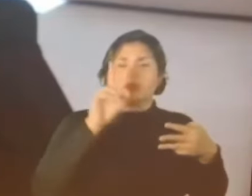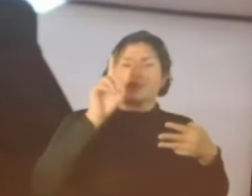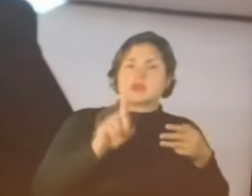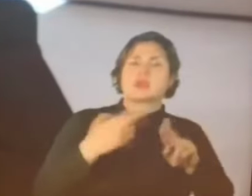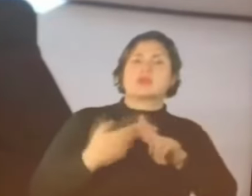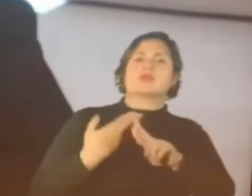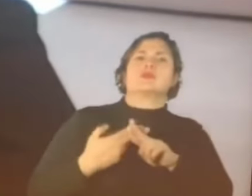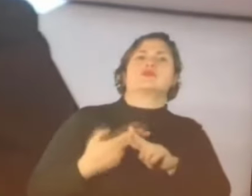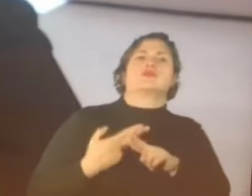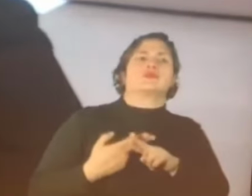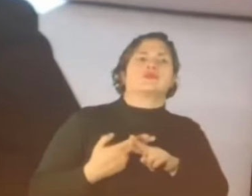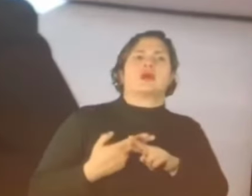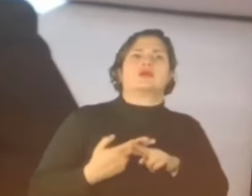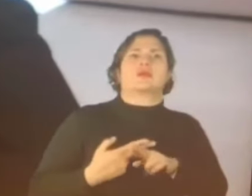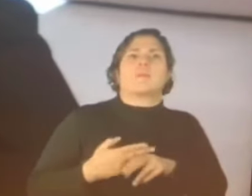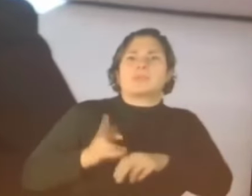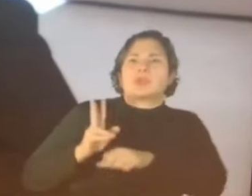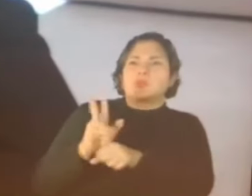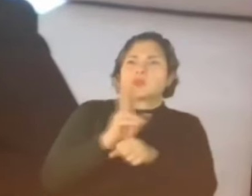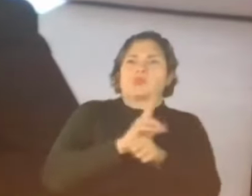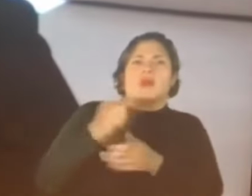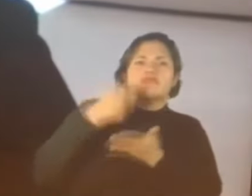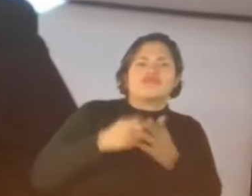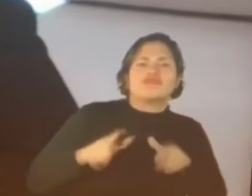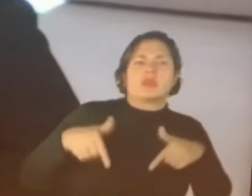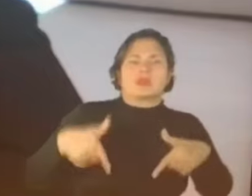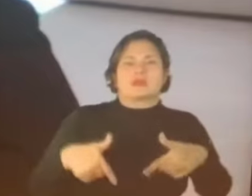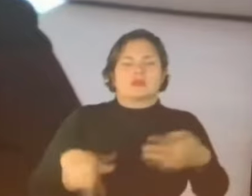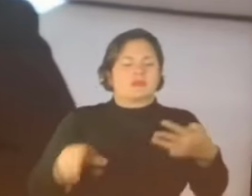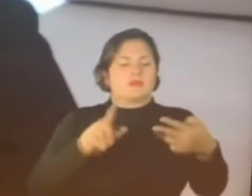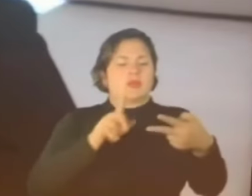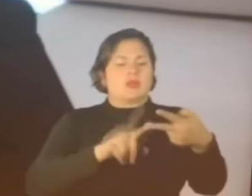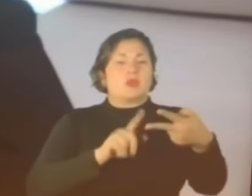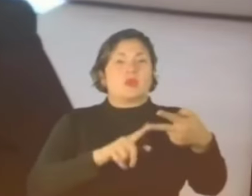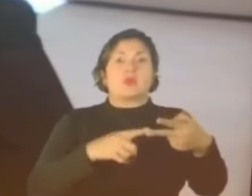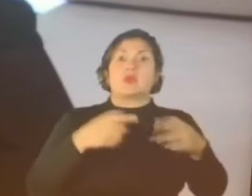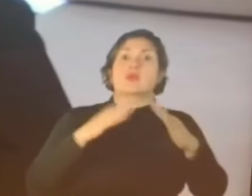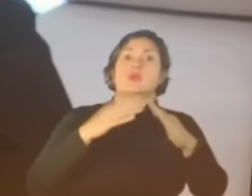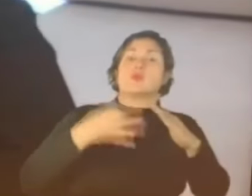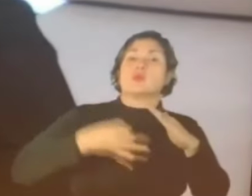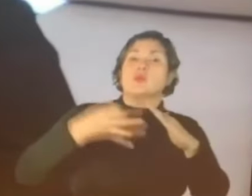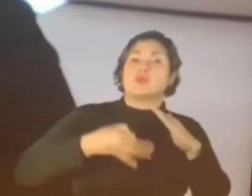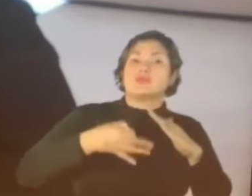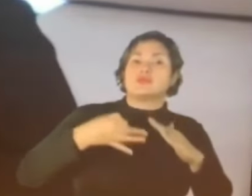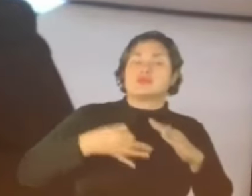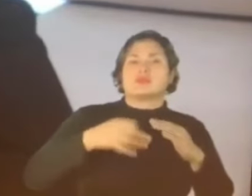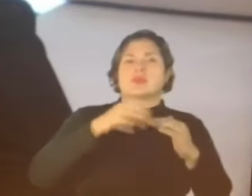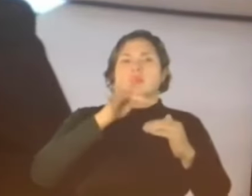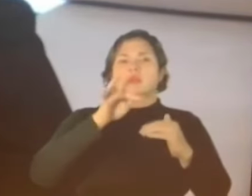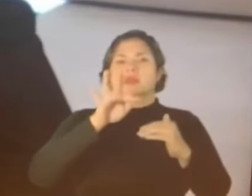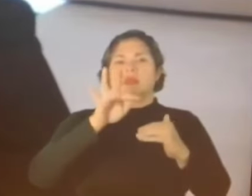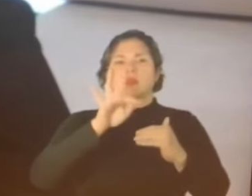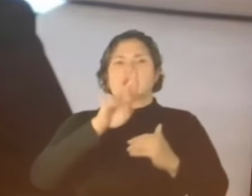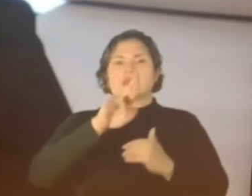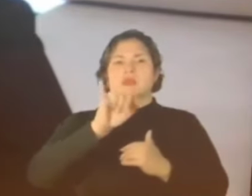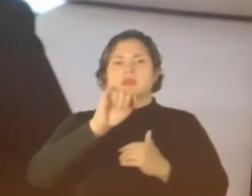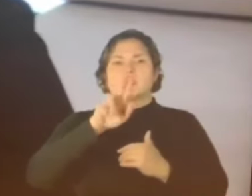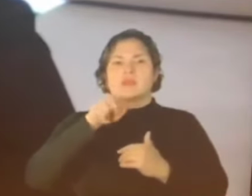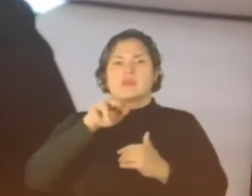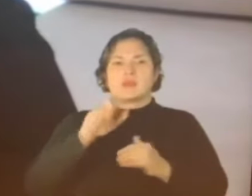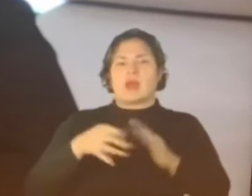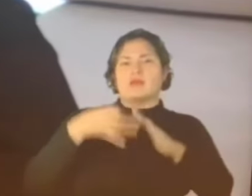como arma e que os tribunais sejam esse campo de batalha e, por vezes, inclusive, sejam o grande